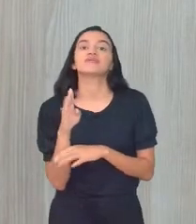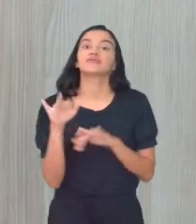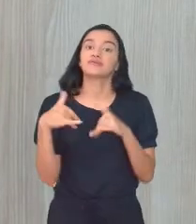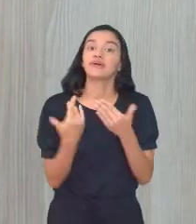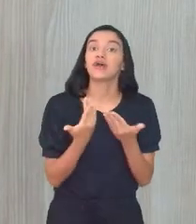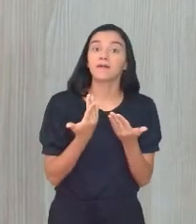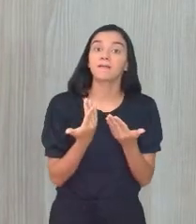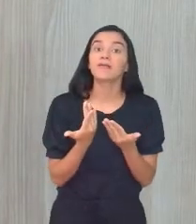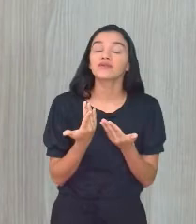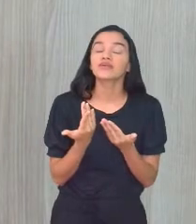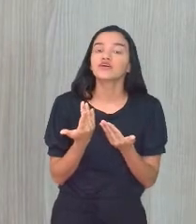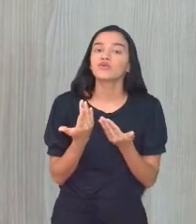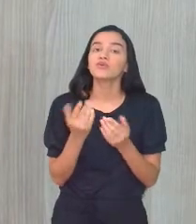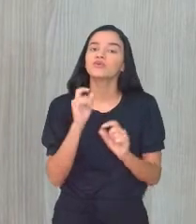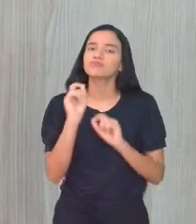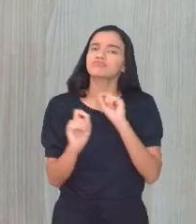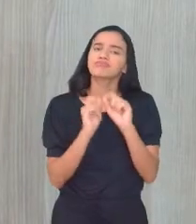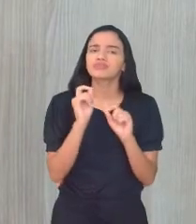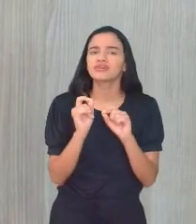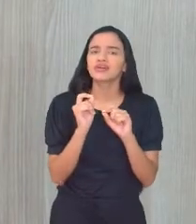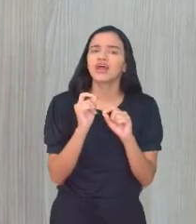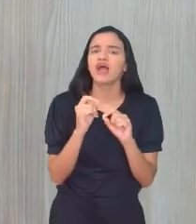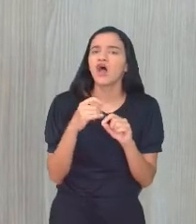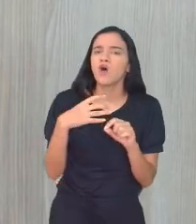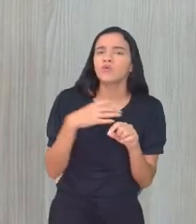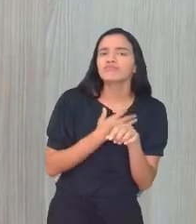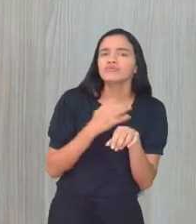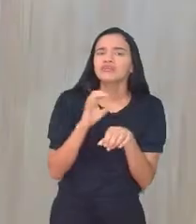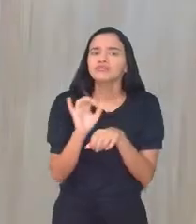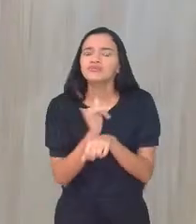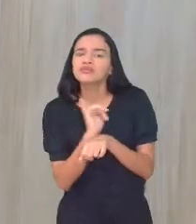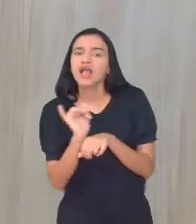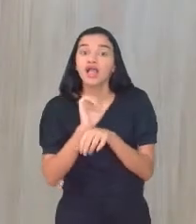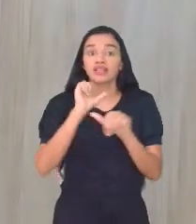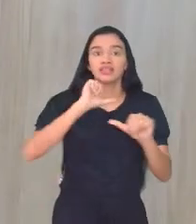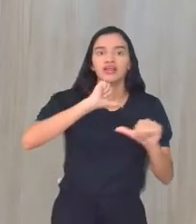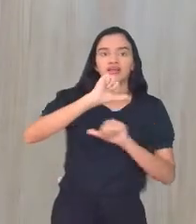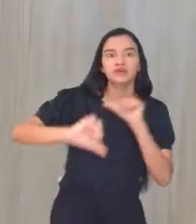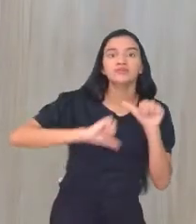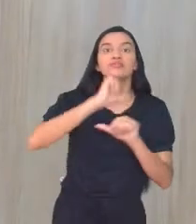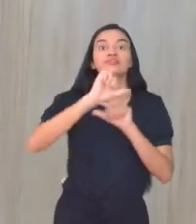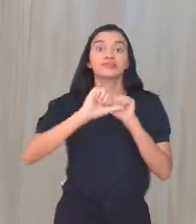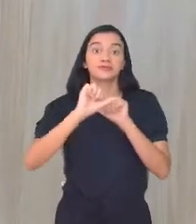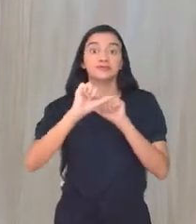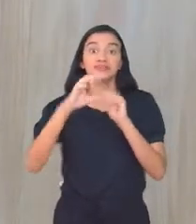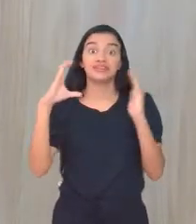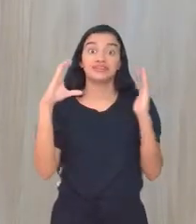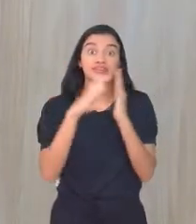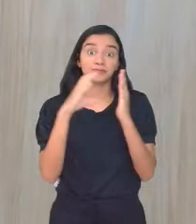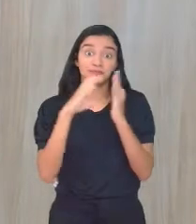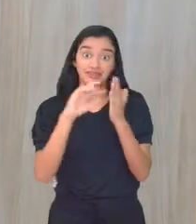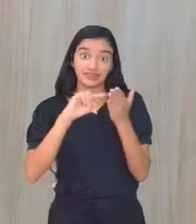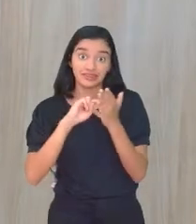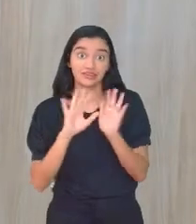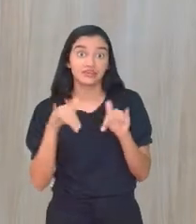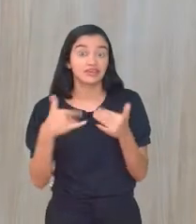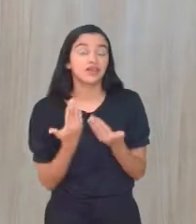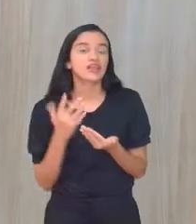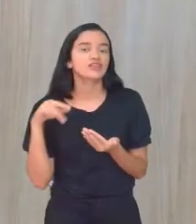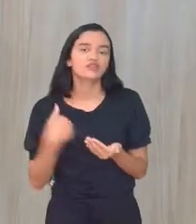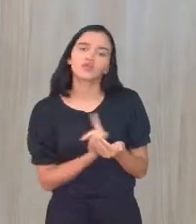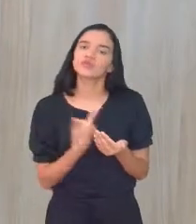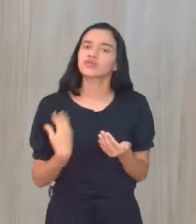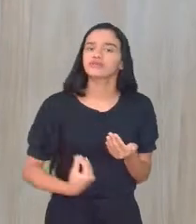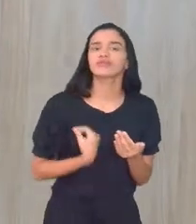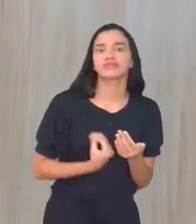E esse instrumento, né, ele transforma símbolos e signos da nossa